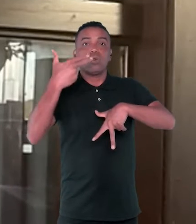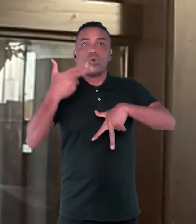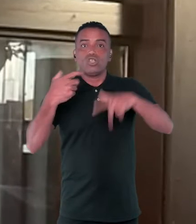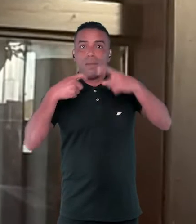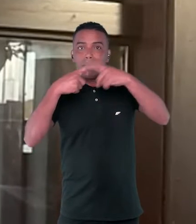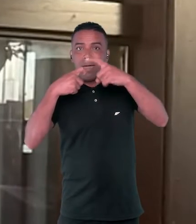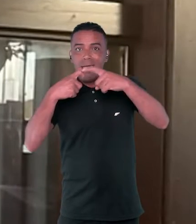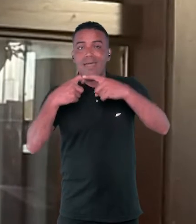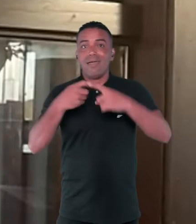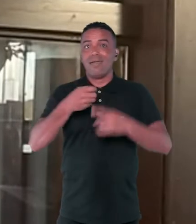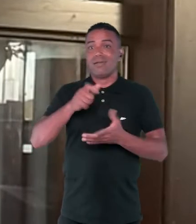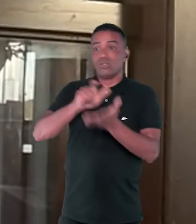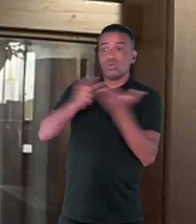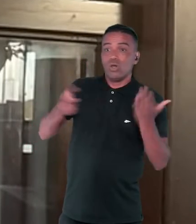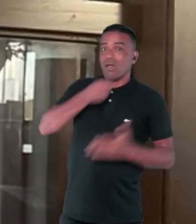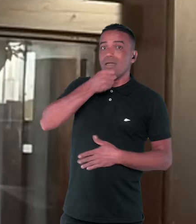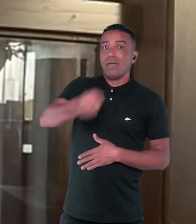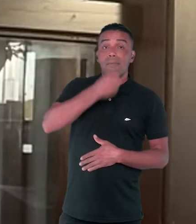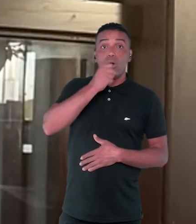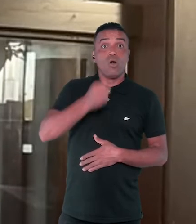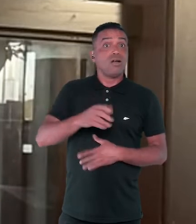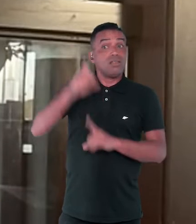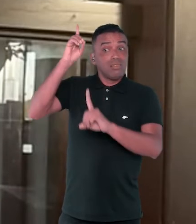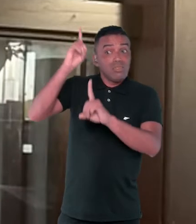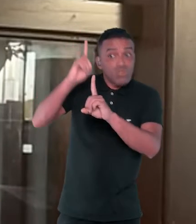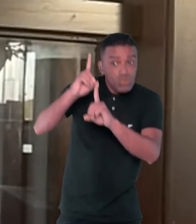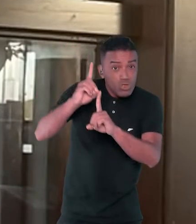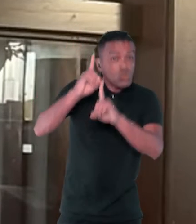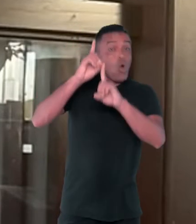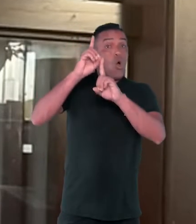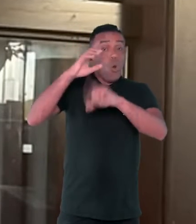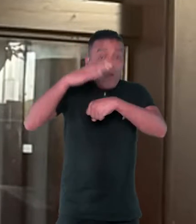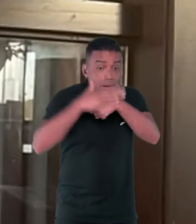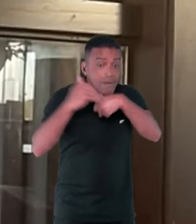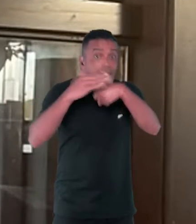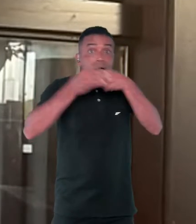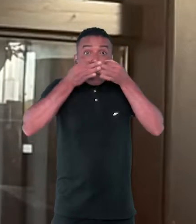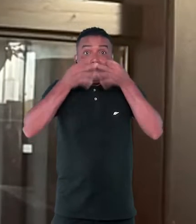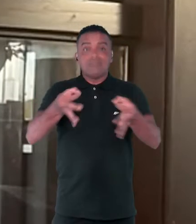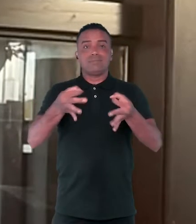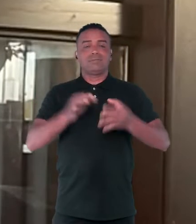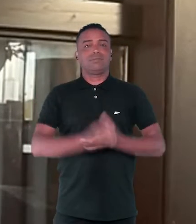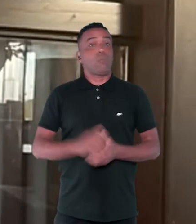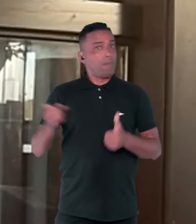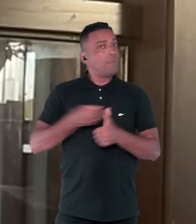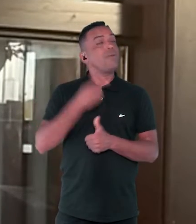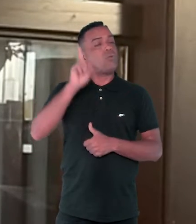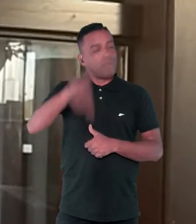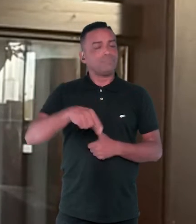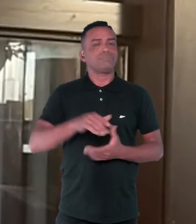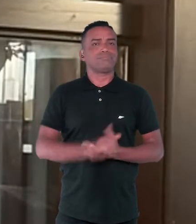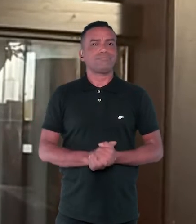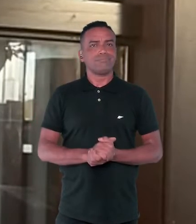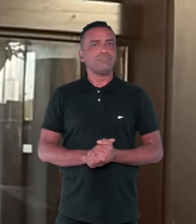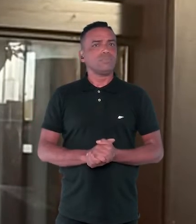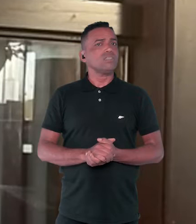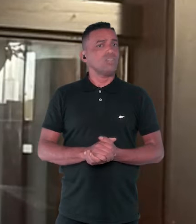repórter se não for vocacionado para fazer aquilo com muito carinho, com muita atenção. Então, eu falo com eles: a primeira coisa é isso. Descobre se você quer isso